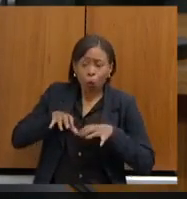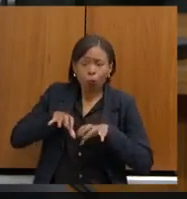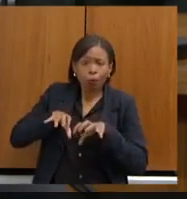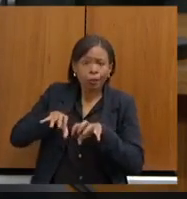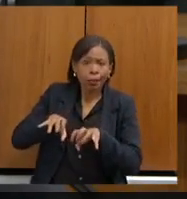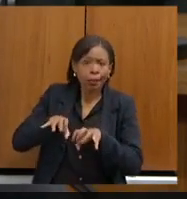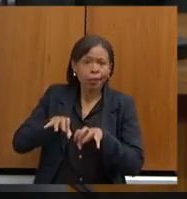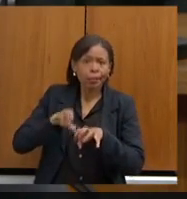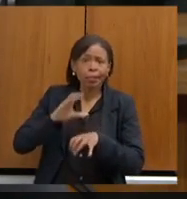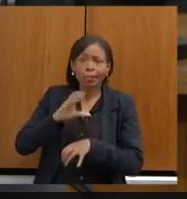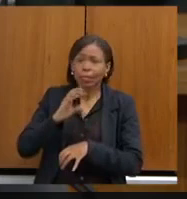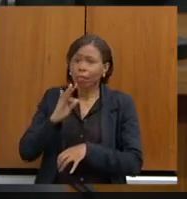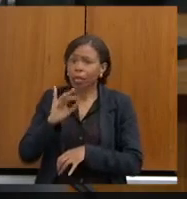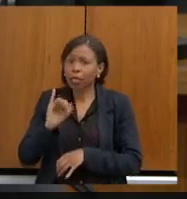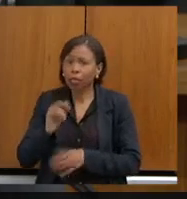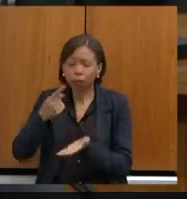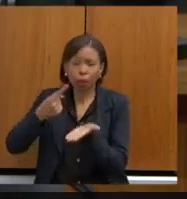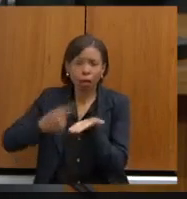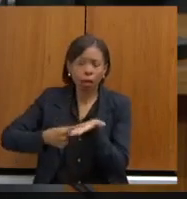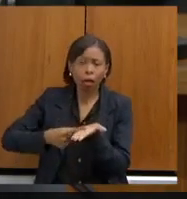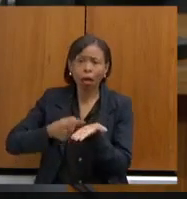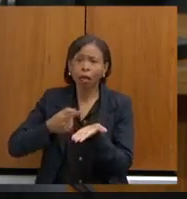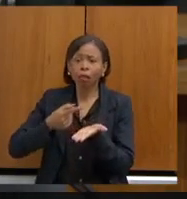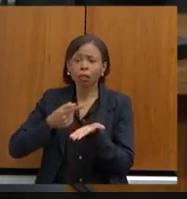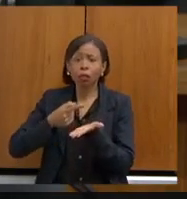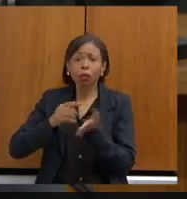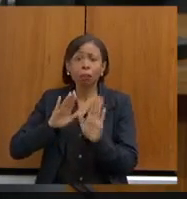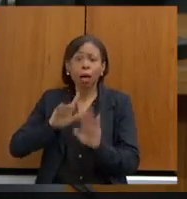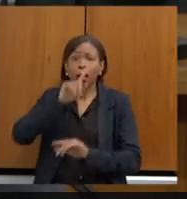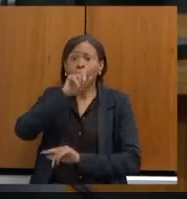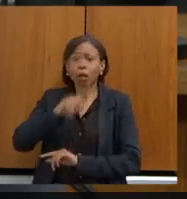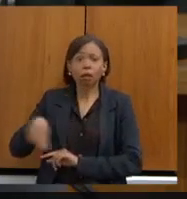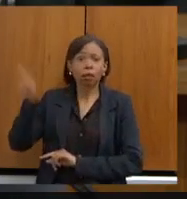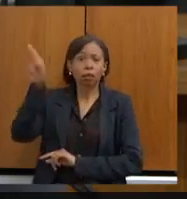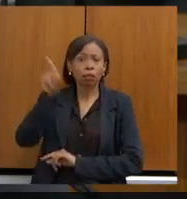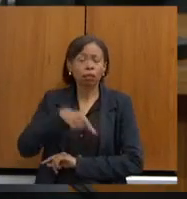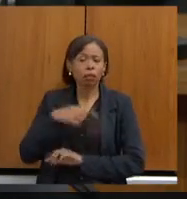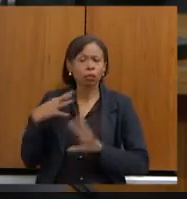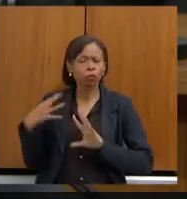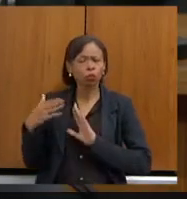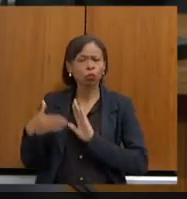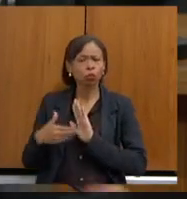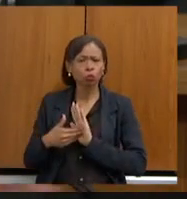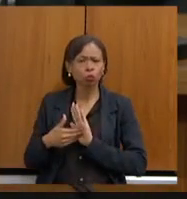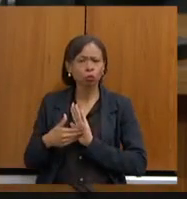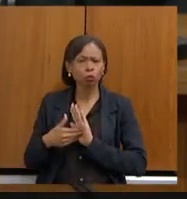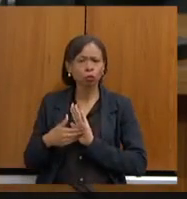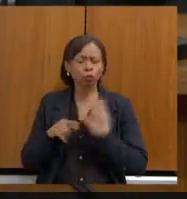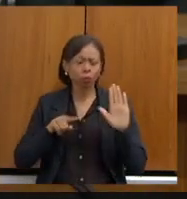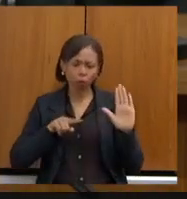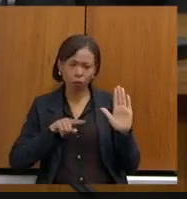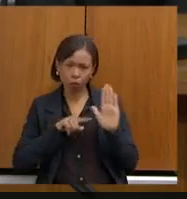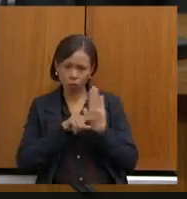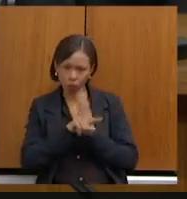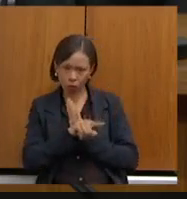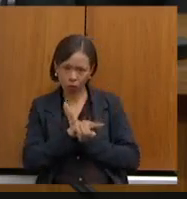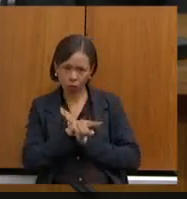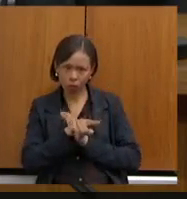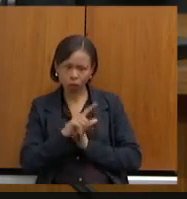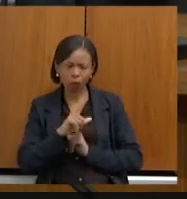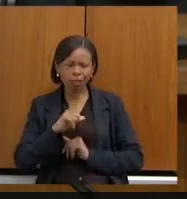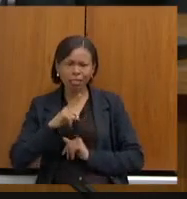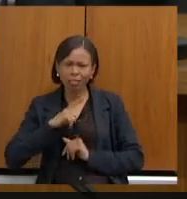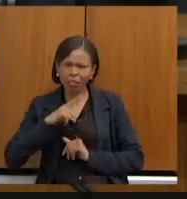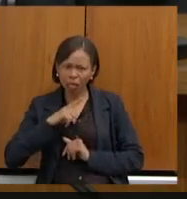cancelar tudo e eu queria perguntar esse a polícia tem um se